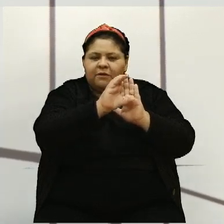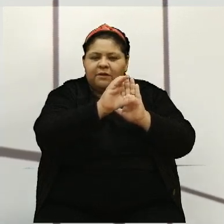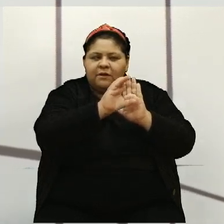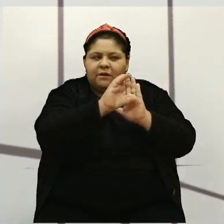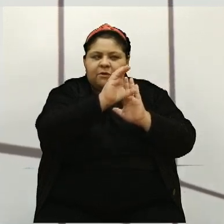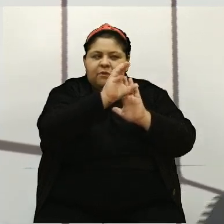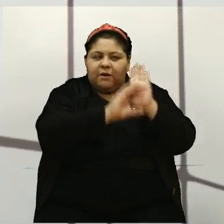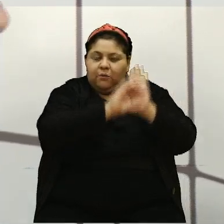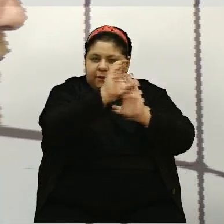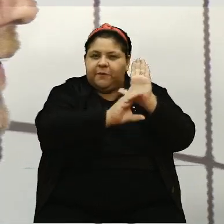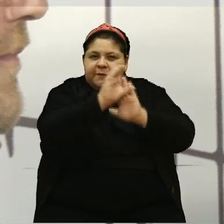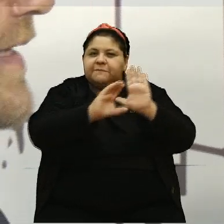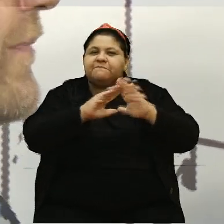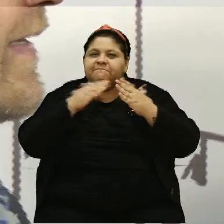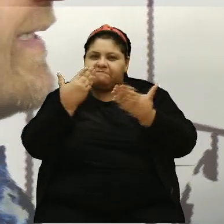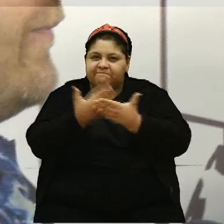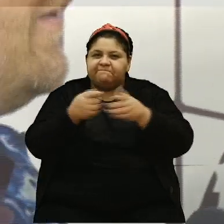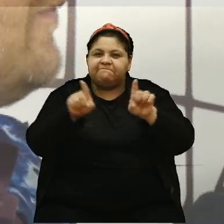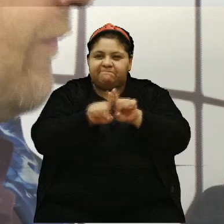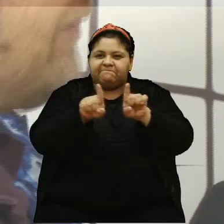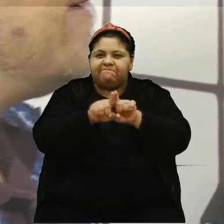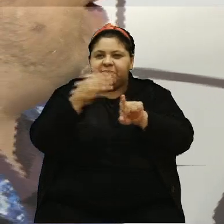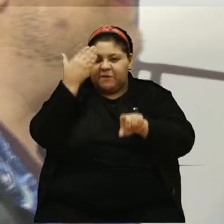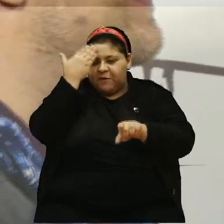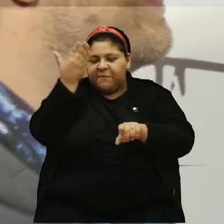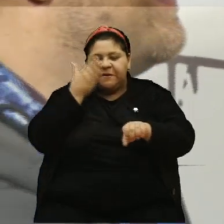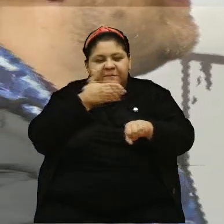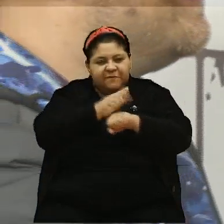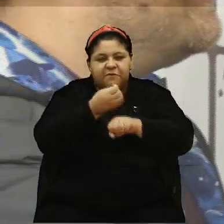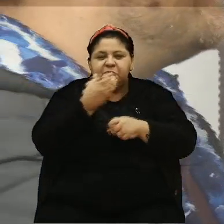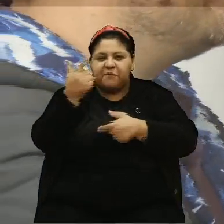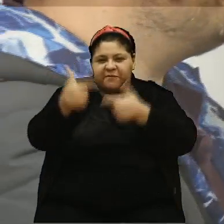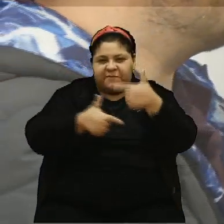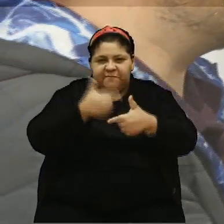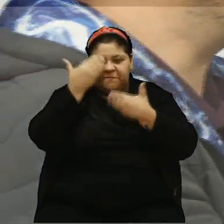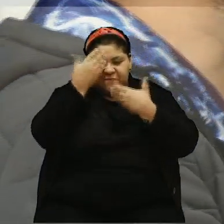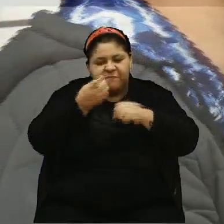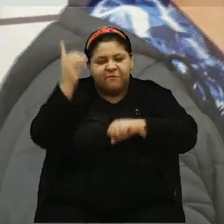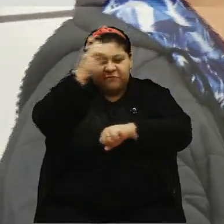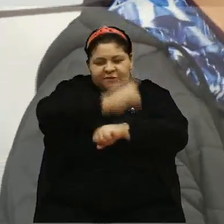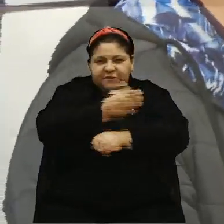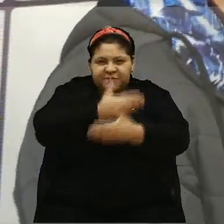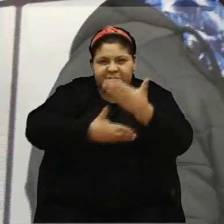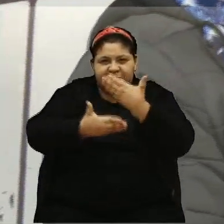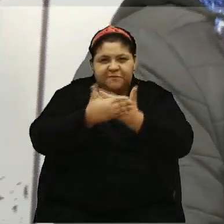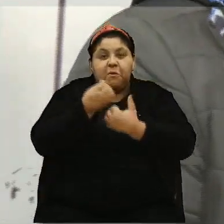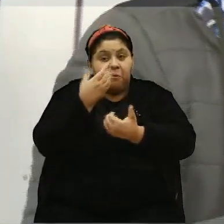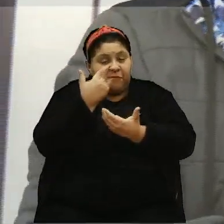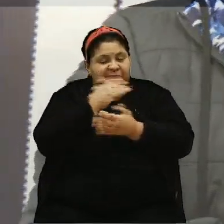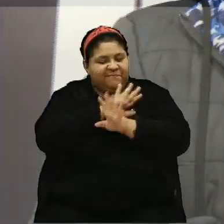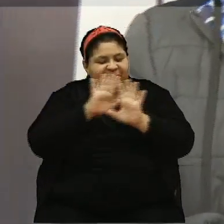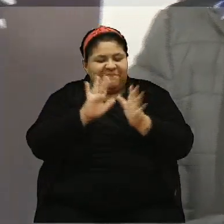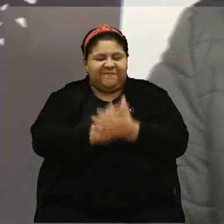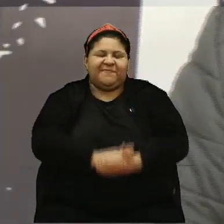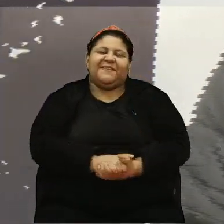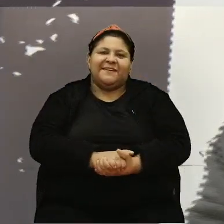visa, né? Vereador, obrigado pela participação, um bom trabalho. Muito obrigado, um bom dia para vocês. Bom almoço. Obrigado. Obrigado, vereador Daniel Santos.